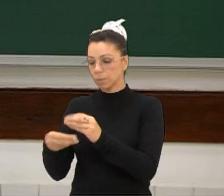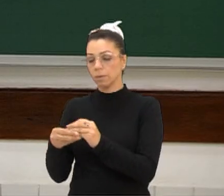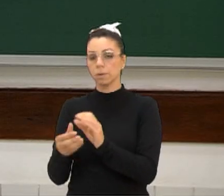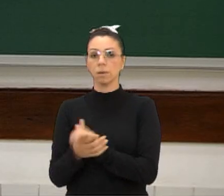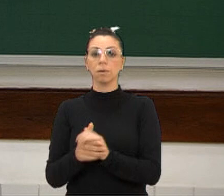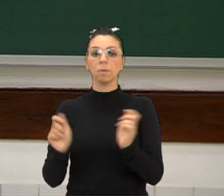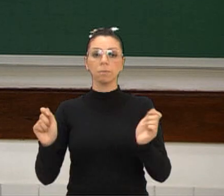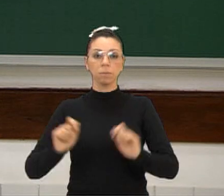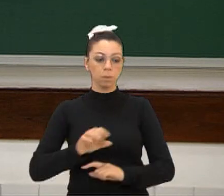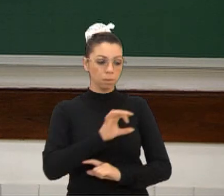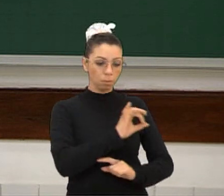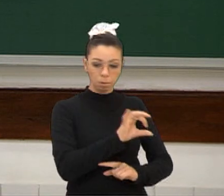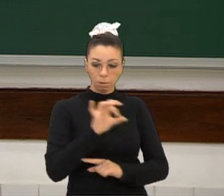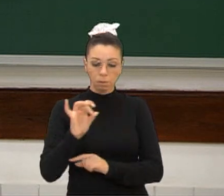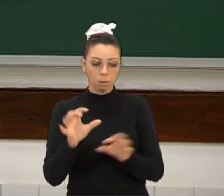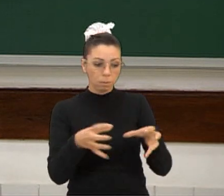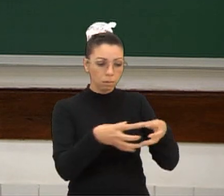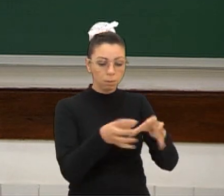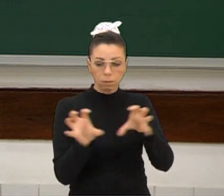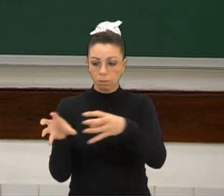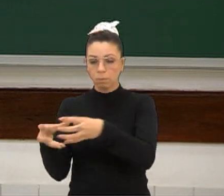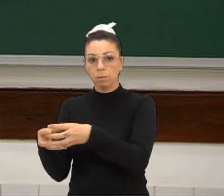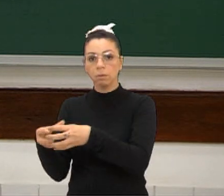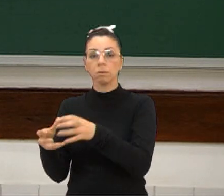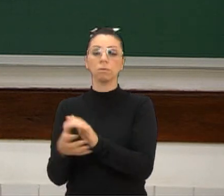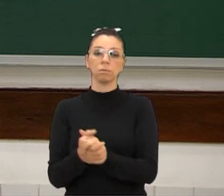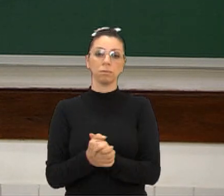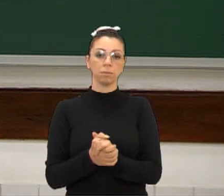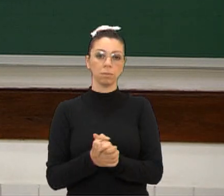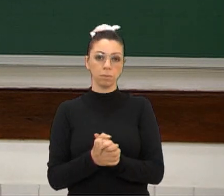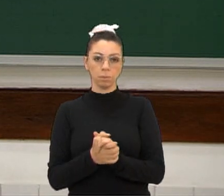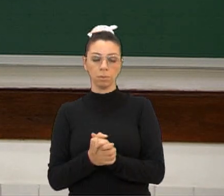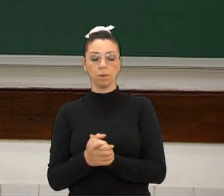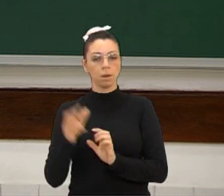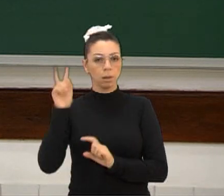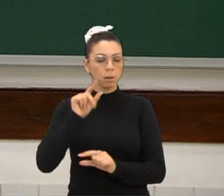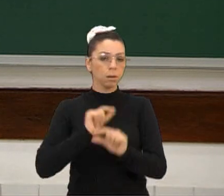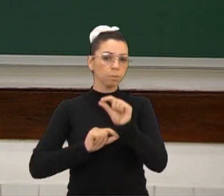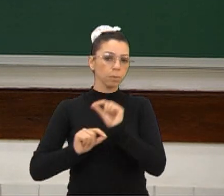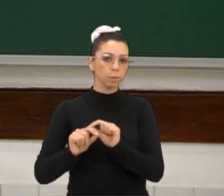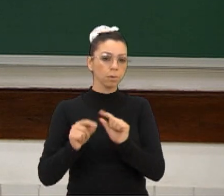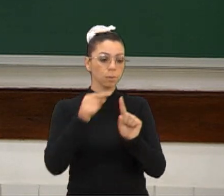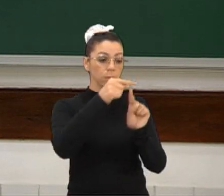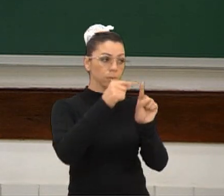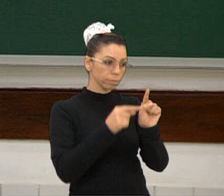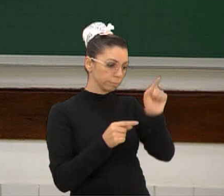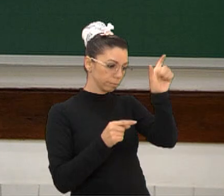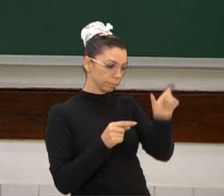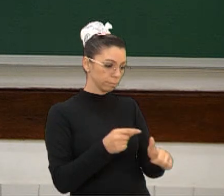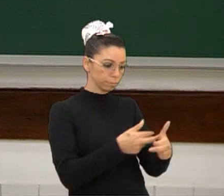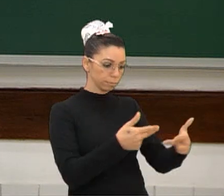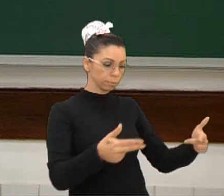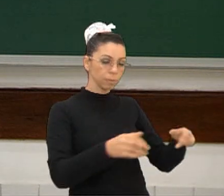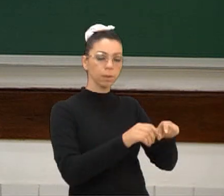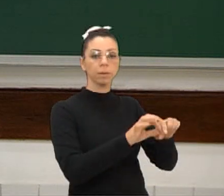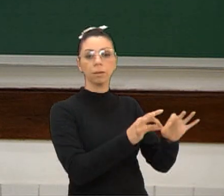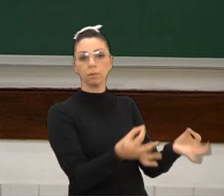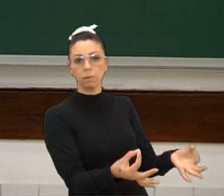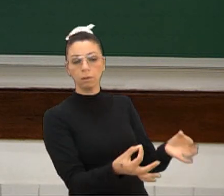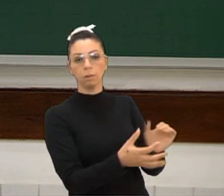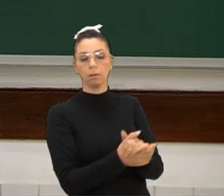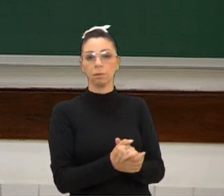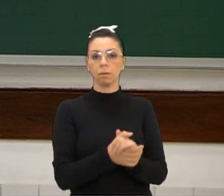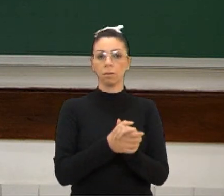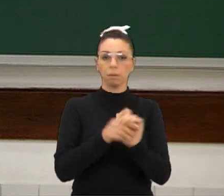ter que classificar tanto o sujeito como o predicado. Lembra quando nós falamos dos tipos de sujeito? Sujeito simples,